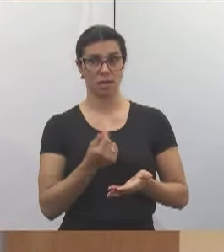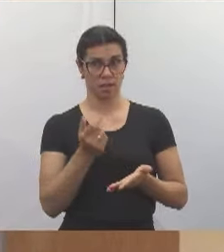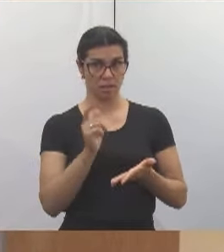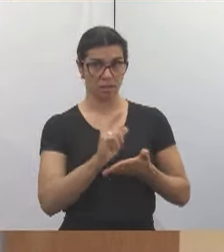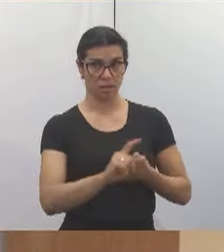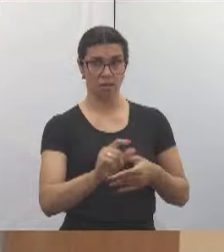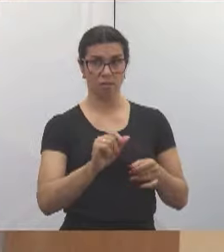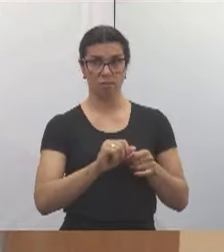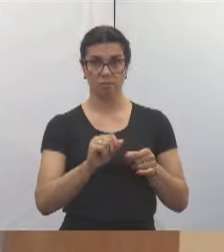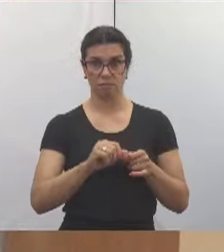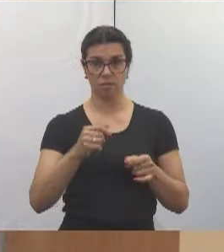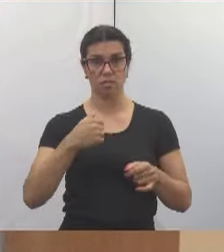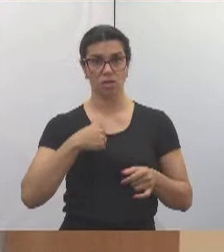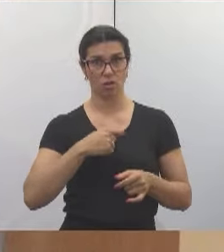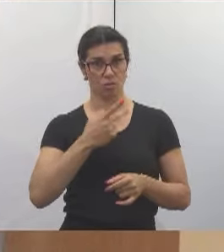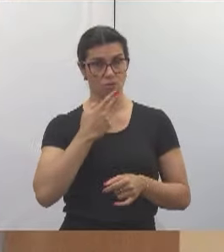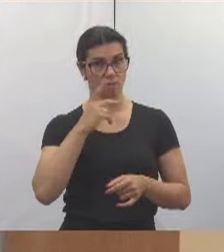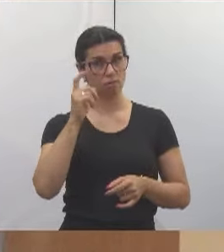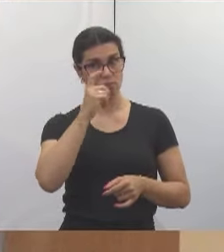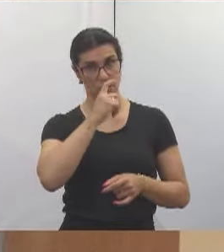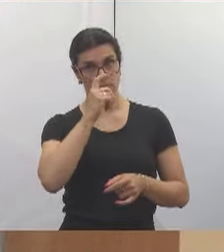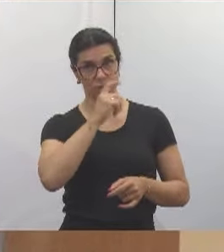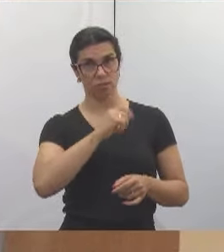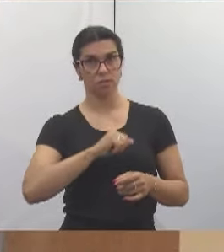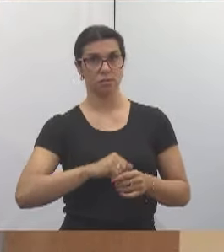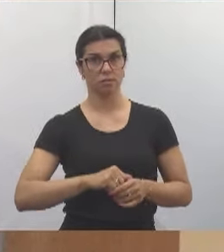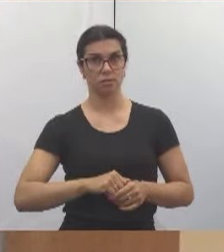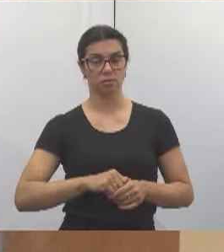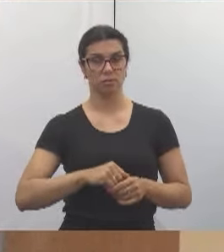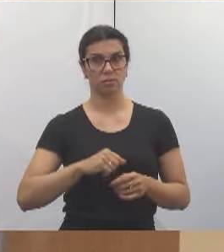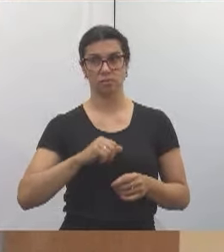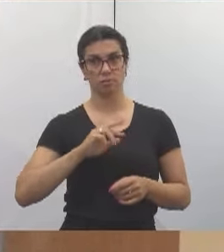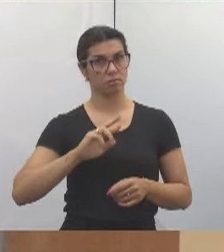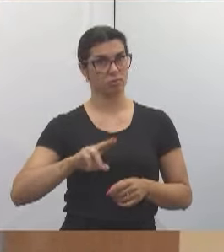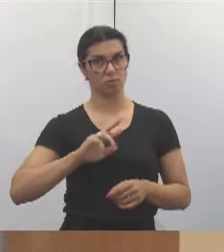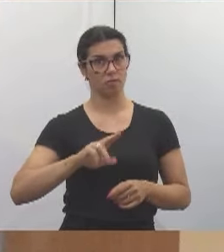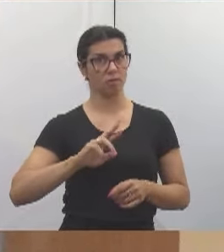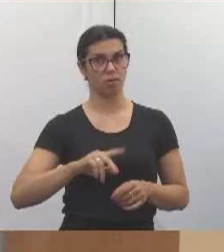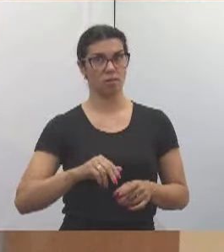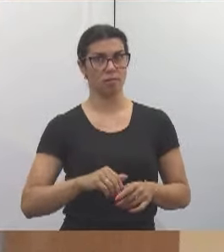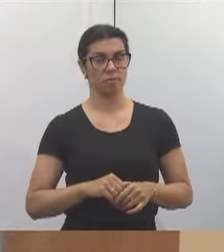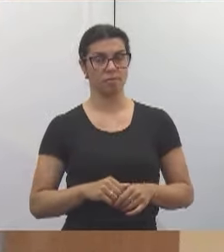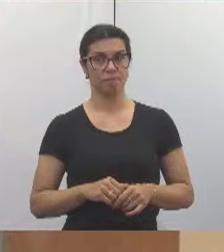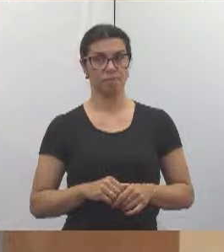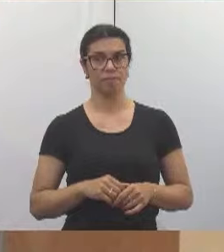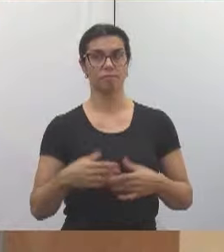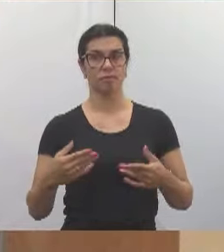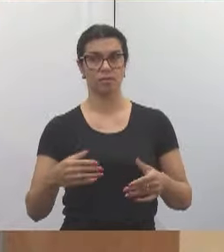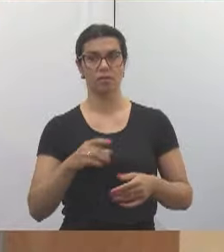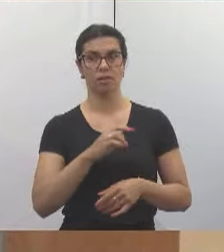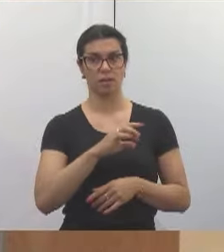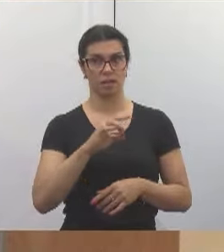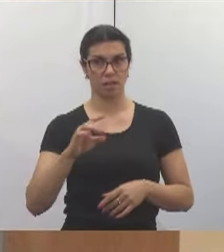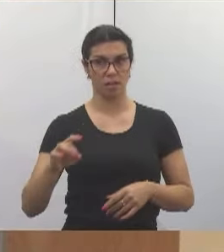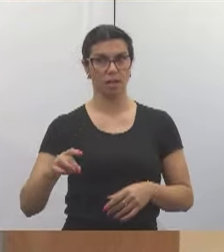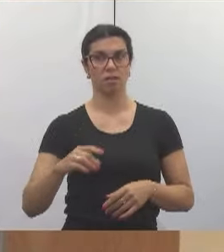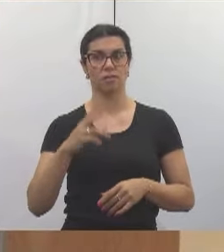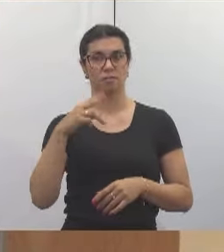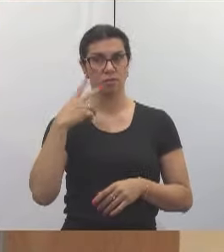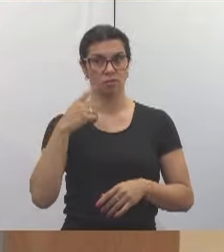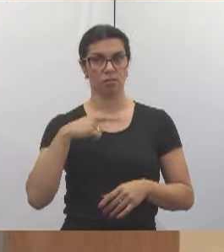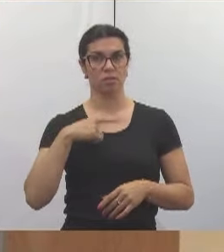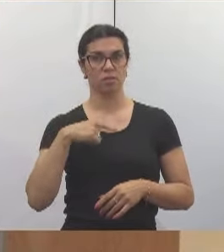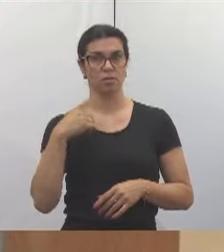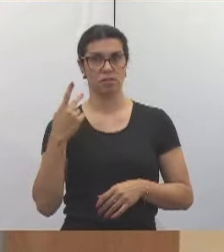aqui, até enquanto eu estiver aqui, porque não foi o vereador, emenda positiva do vereador. Cada um tem seus trabalhos, né?